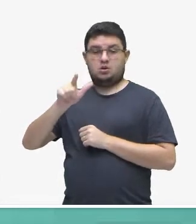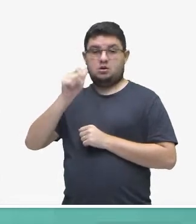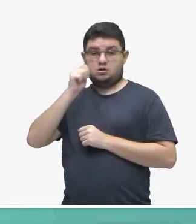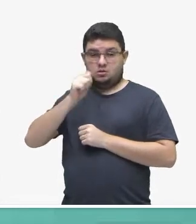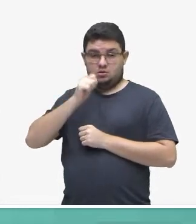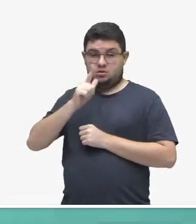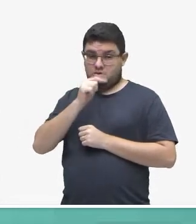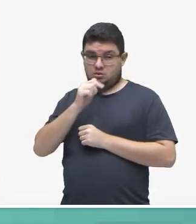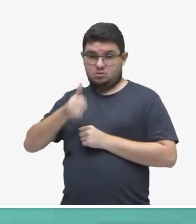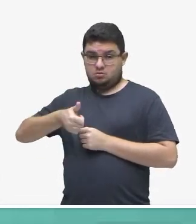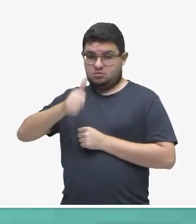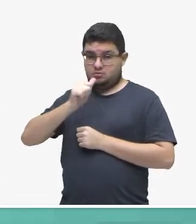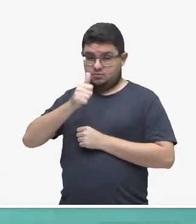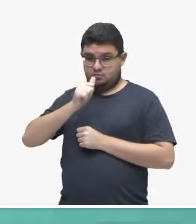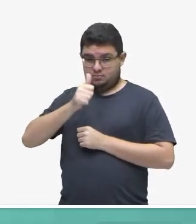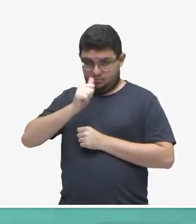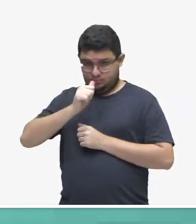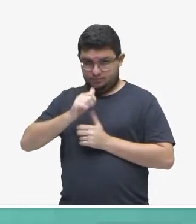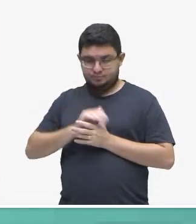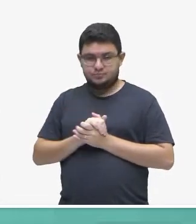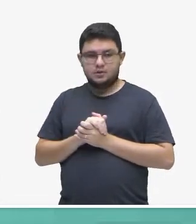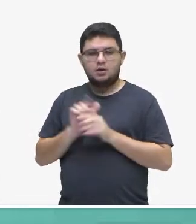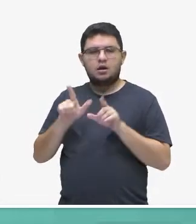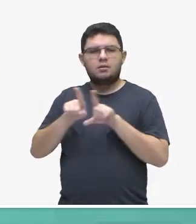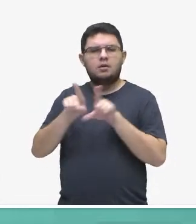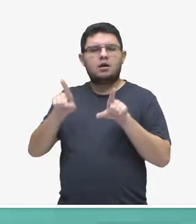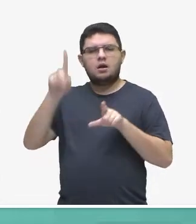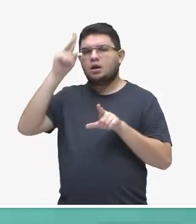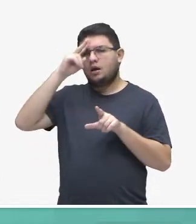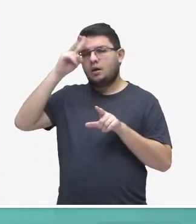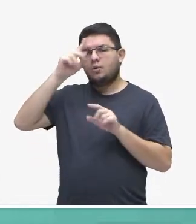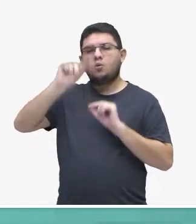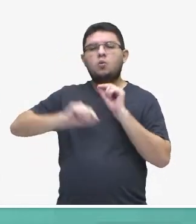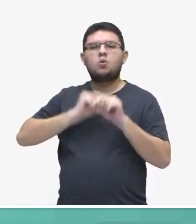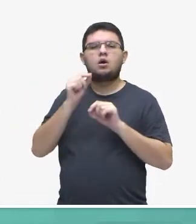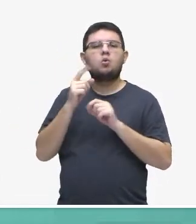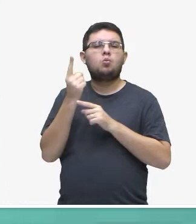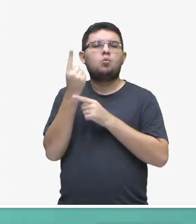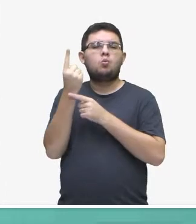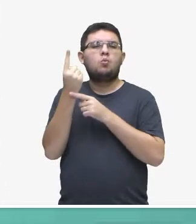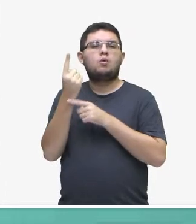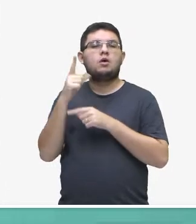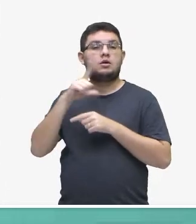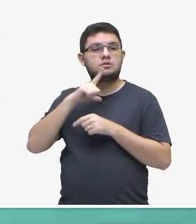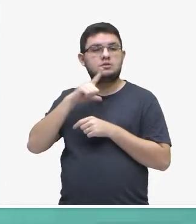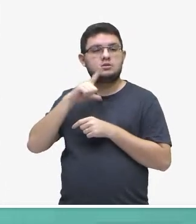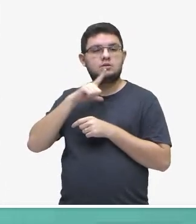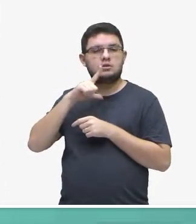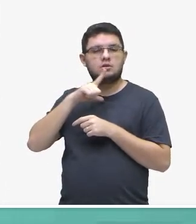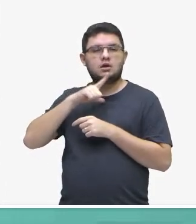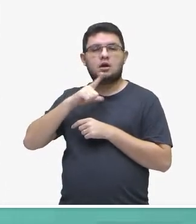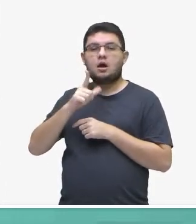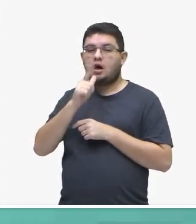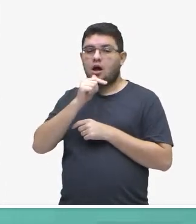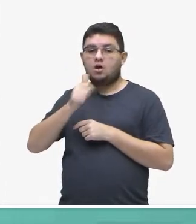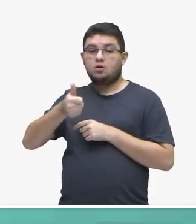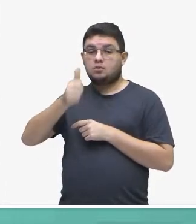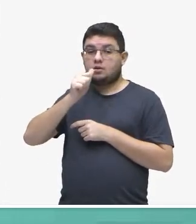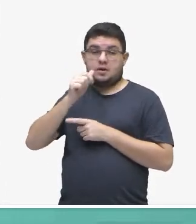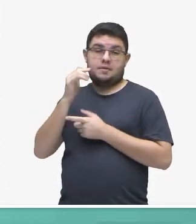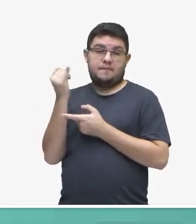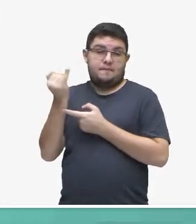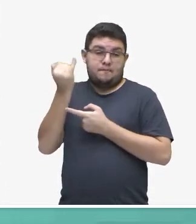lifestyle dizia que drink more water, né, é importante e é o que ela está